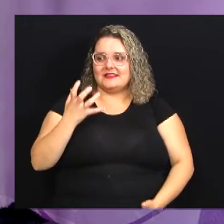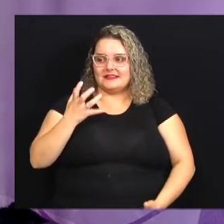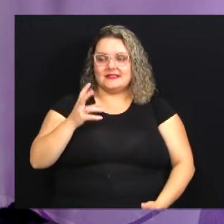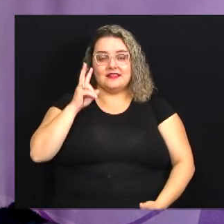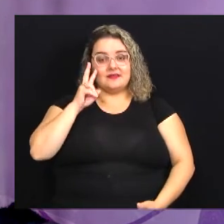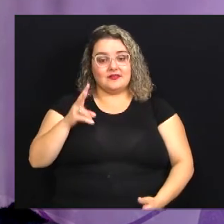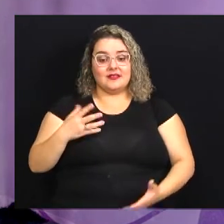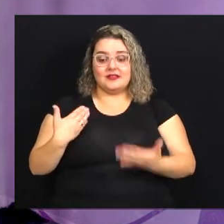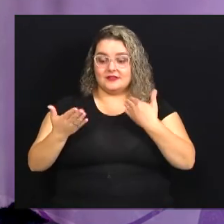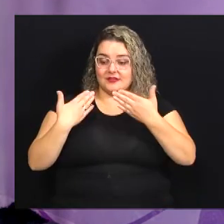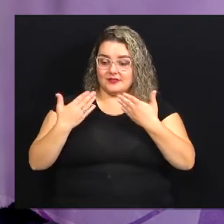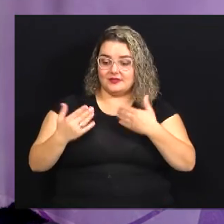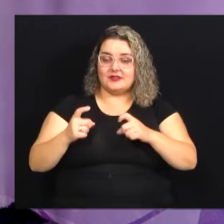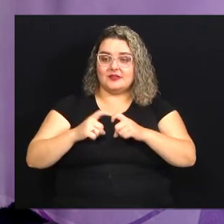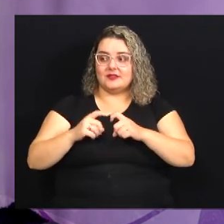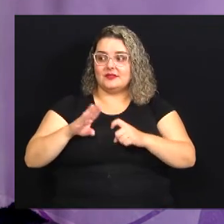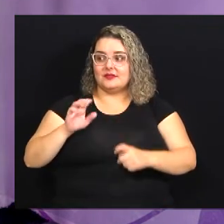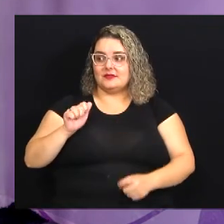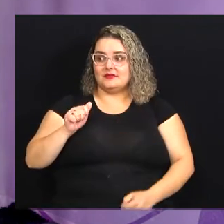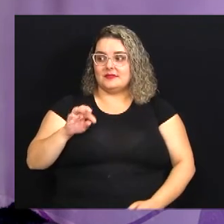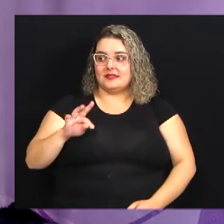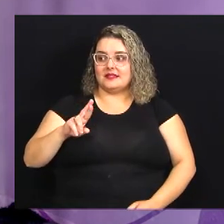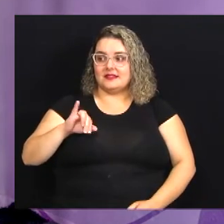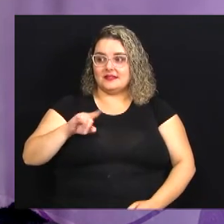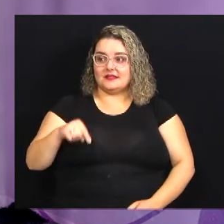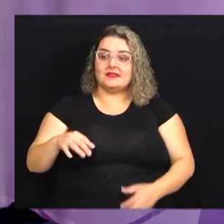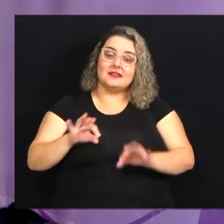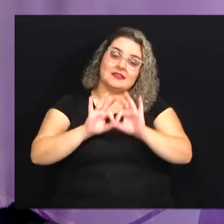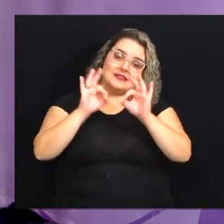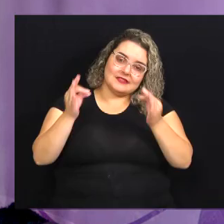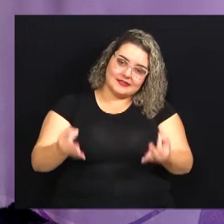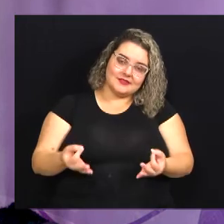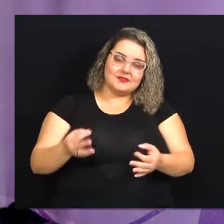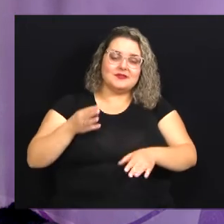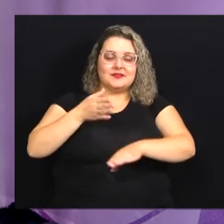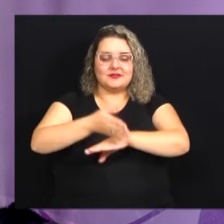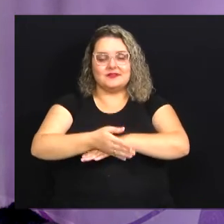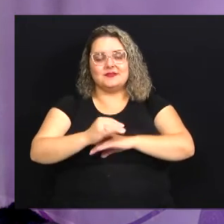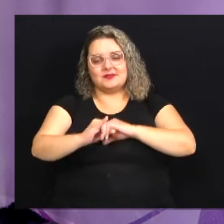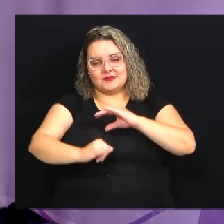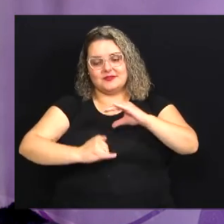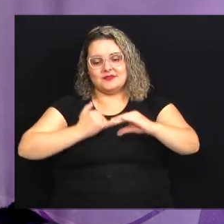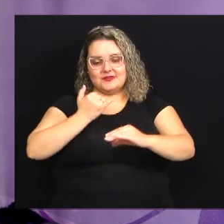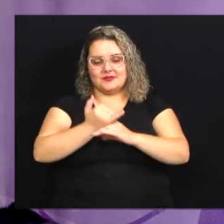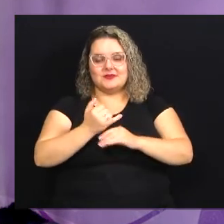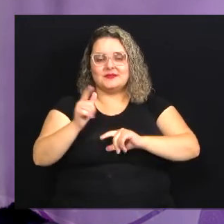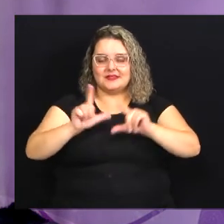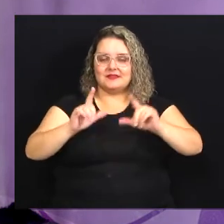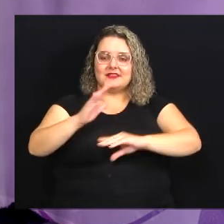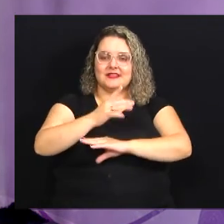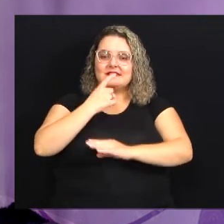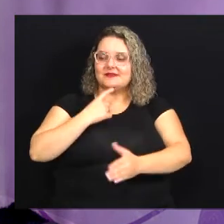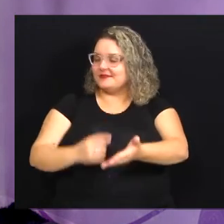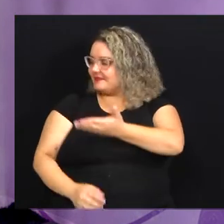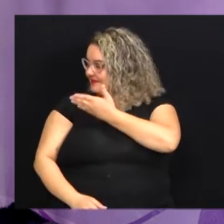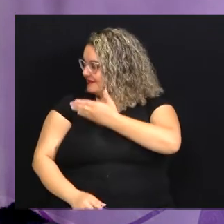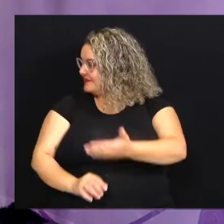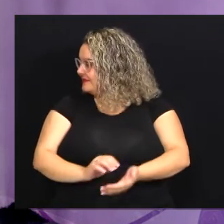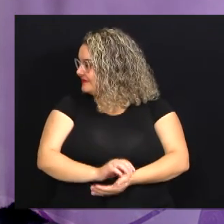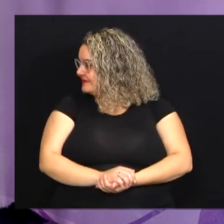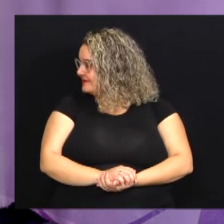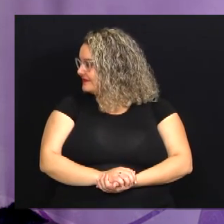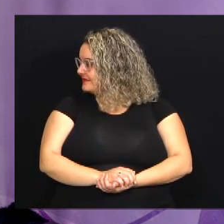E se quiser rever toda essa minha conversa com a doutora Beatriz, é muito simples. Entra no YouTube da TV Câmara Campinas, que esse Saúde é